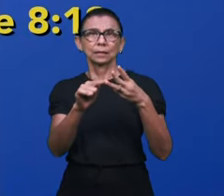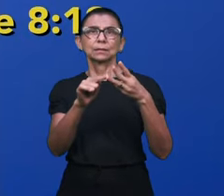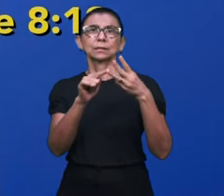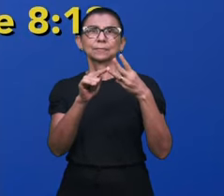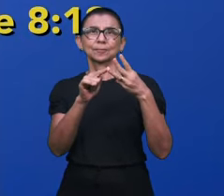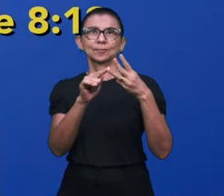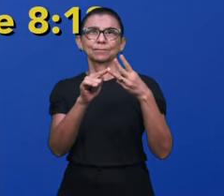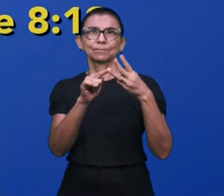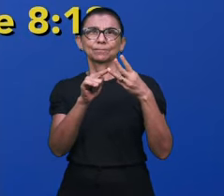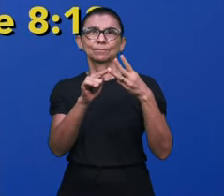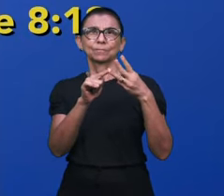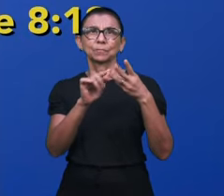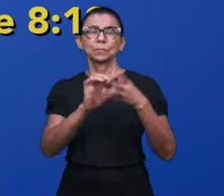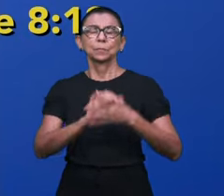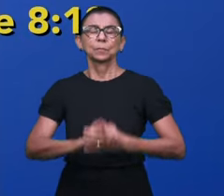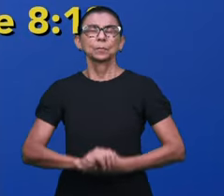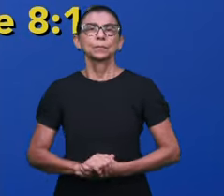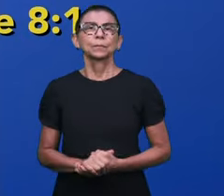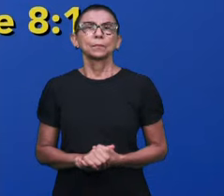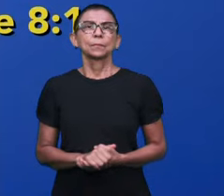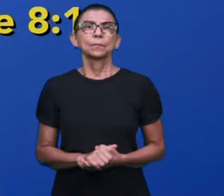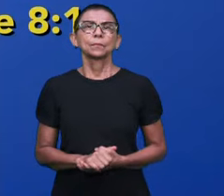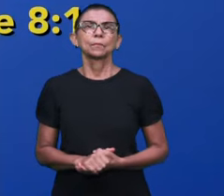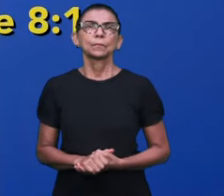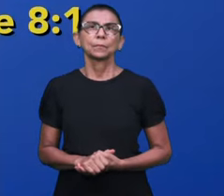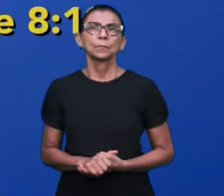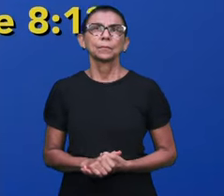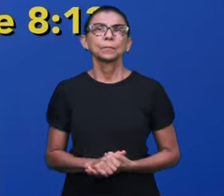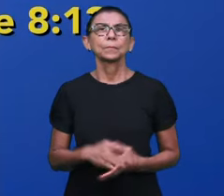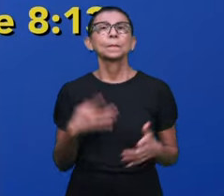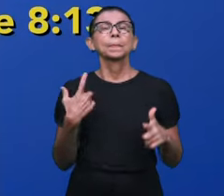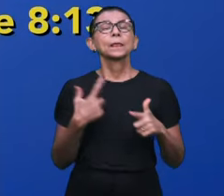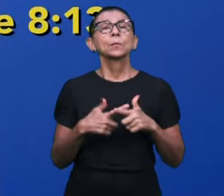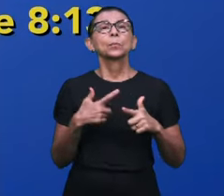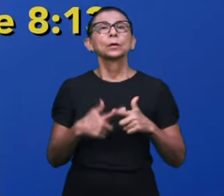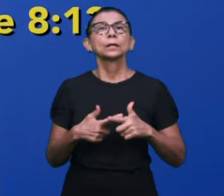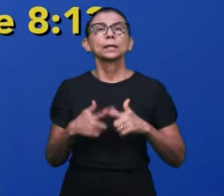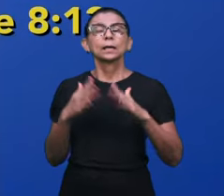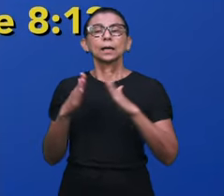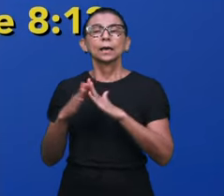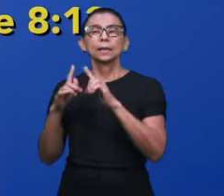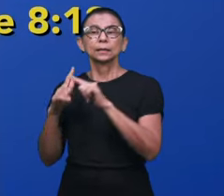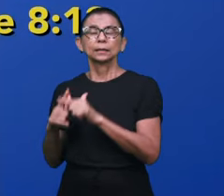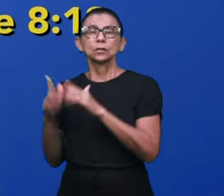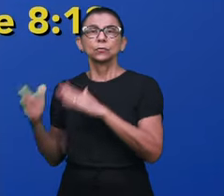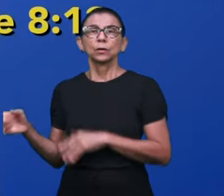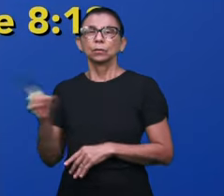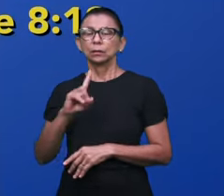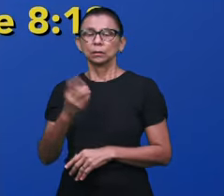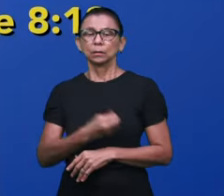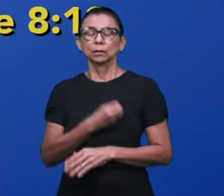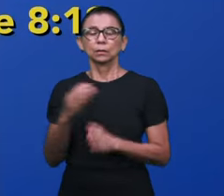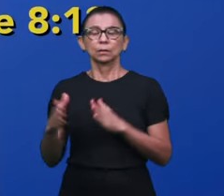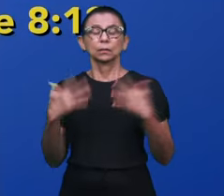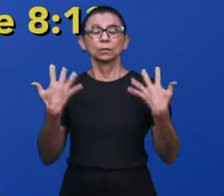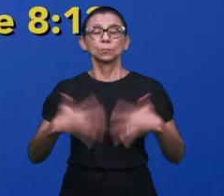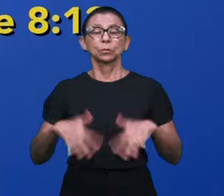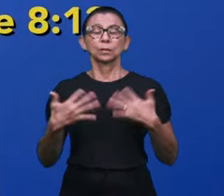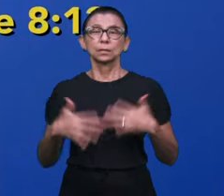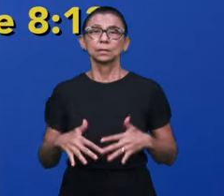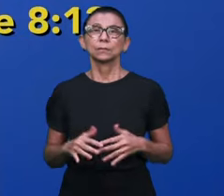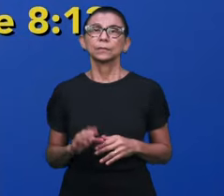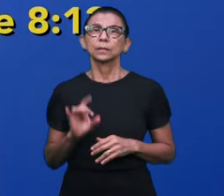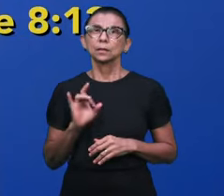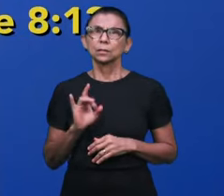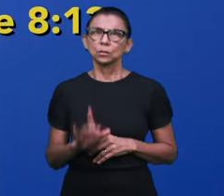igreja fiel vai ser livre da grande tribulação? Porque esse tempo da grande tribulação vai ser para aqueles que ficarem na